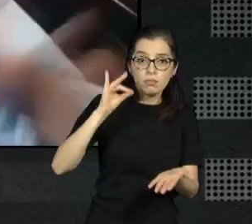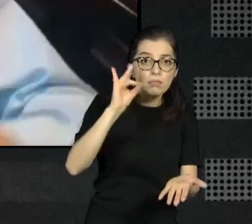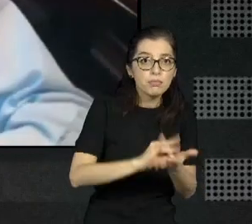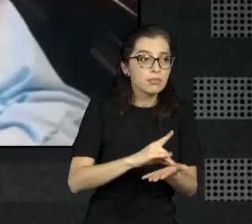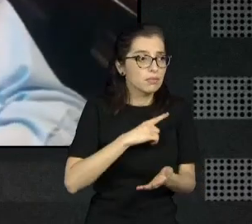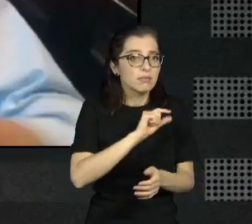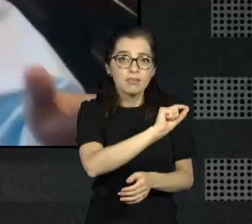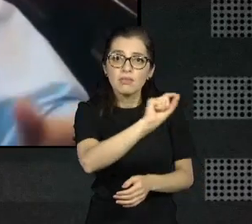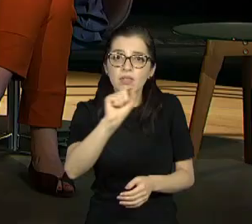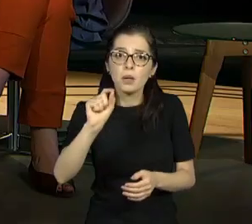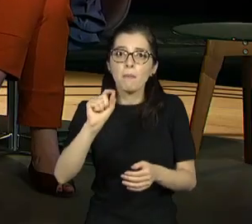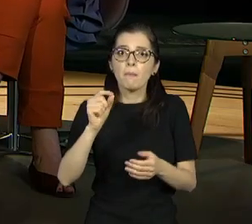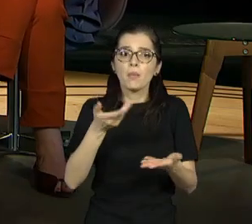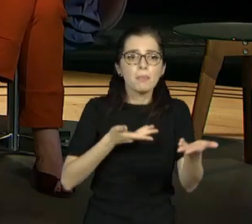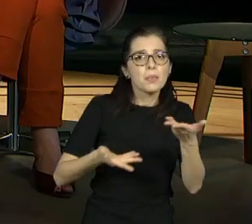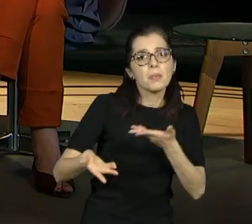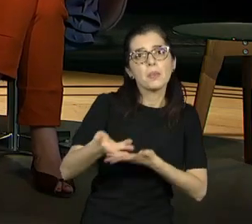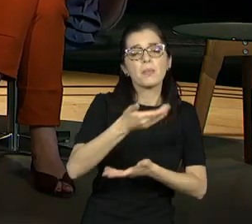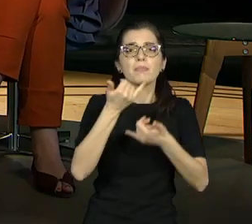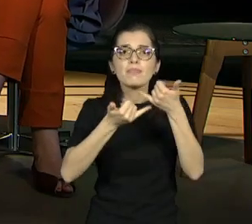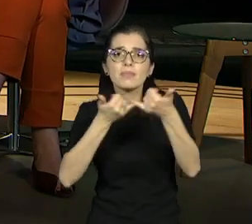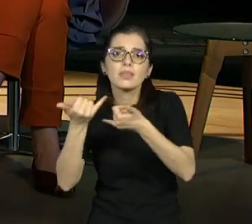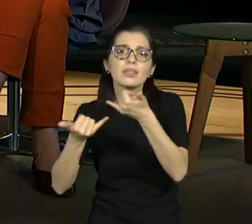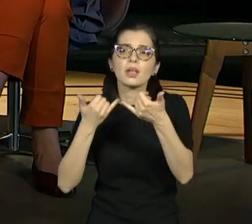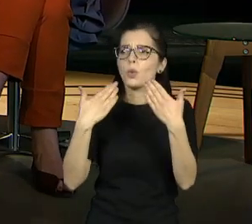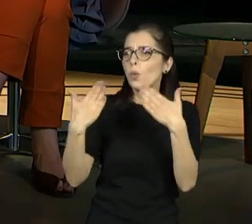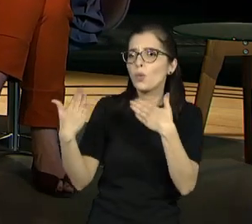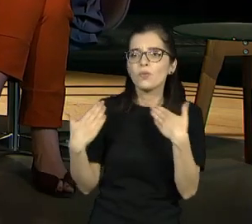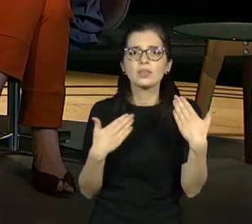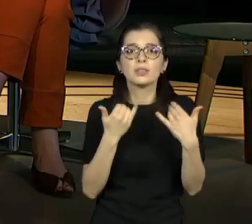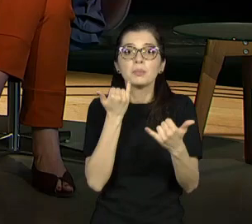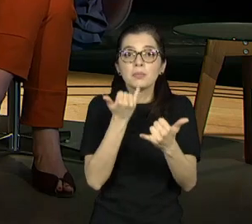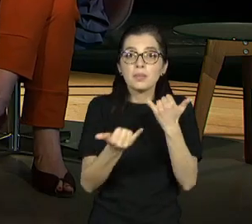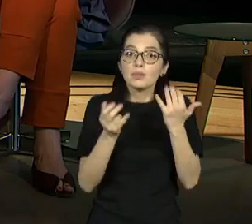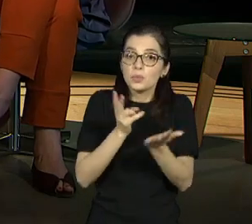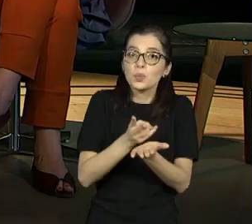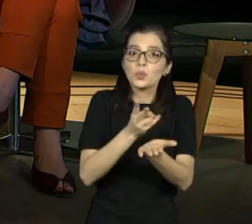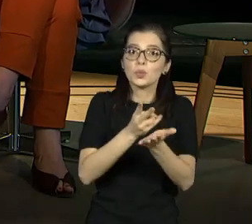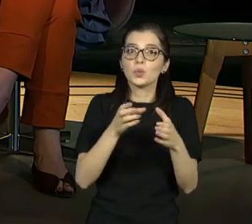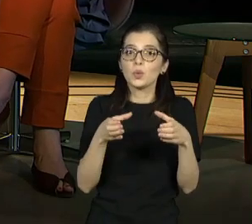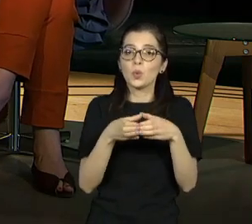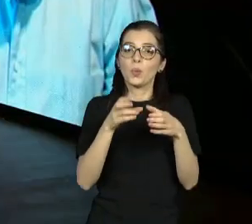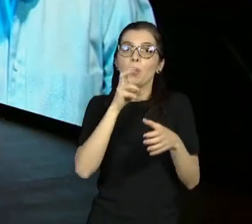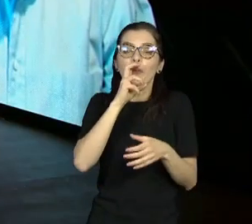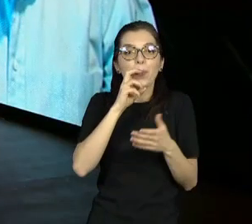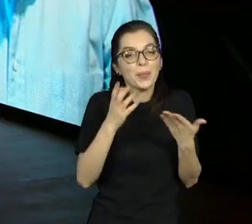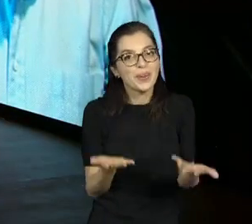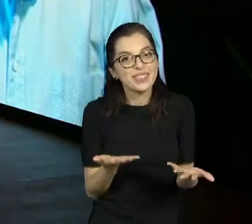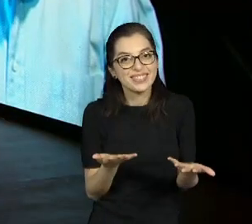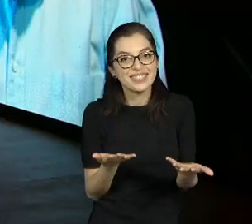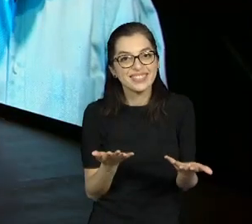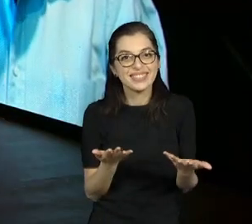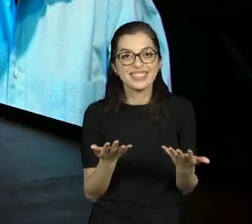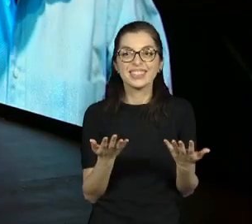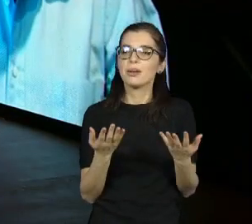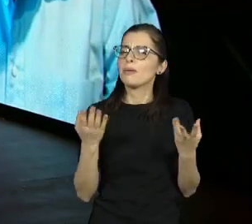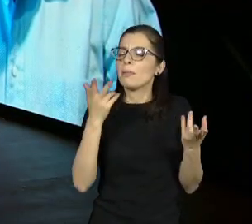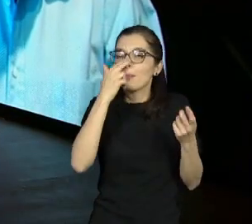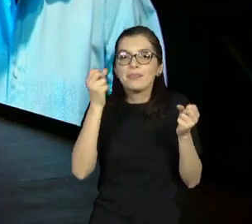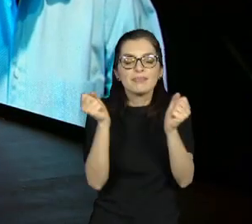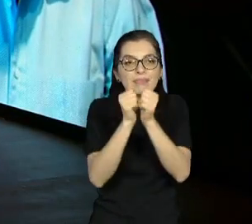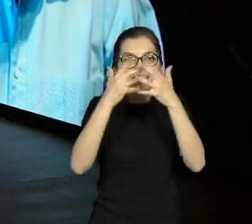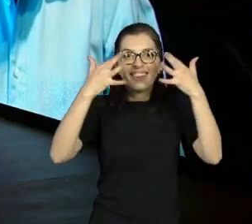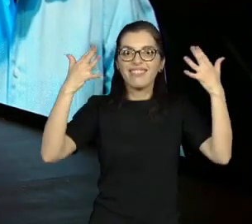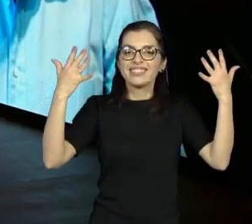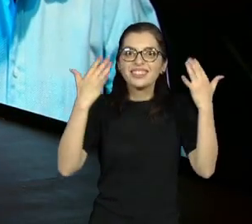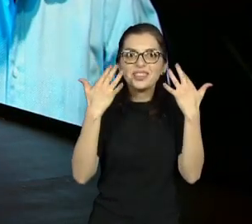juntos, brincando, conversando como se fossem os personagens. É uma magia. O Daniel conseguiu